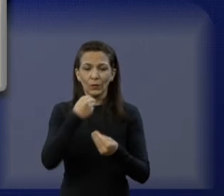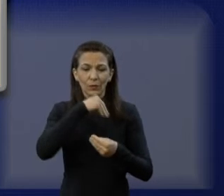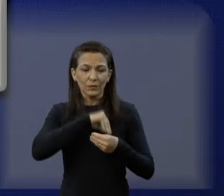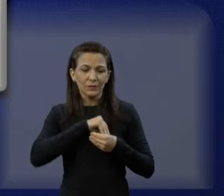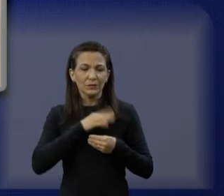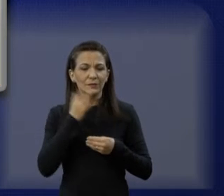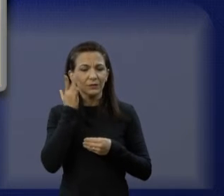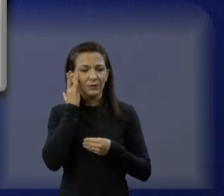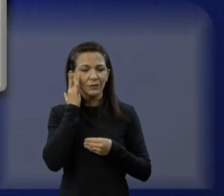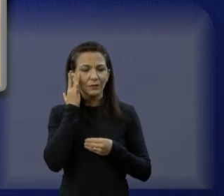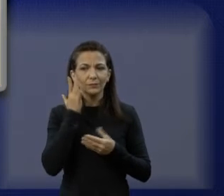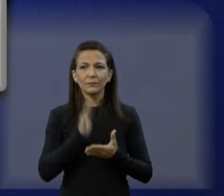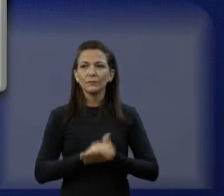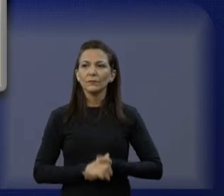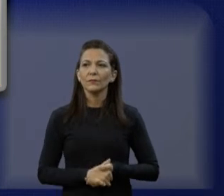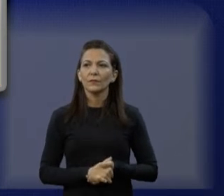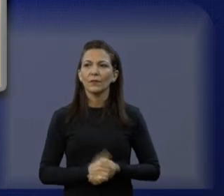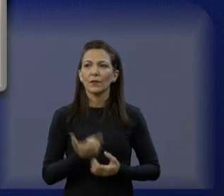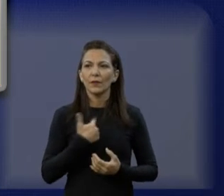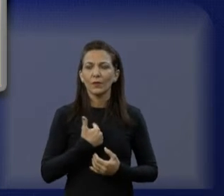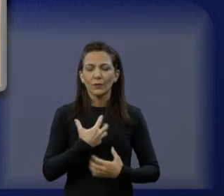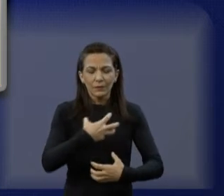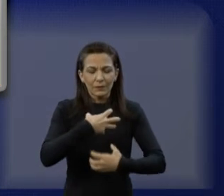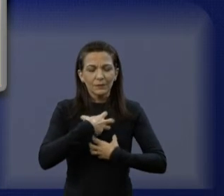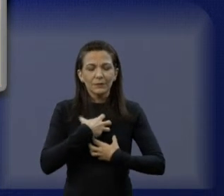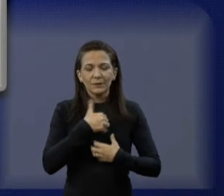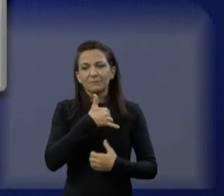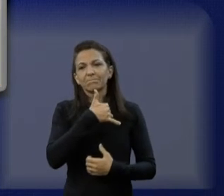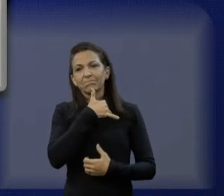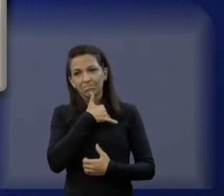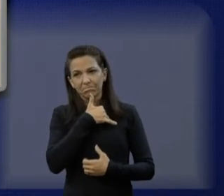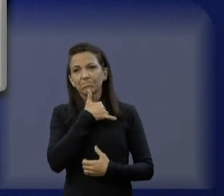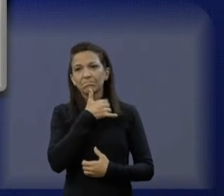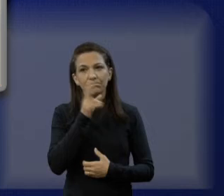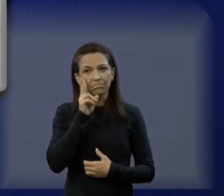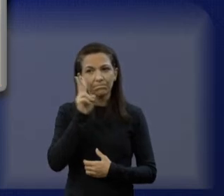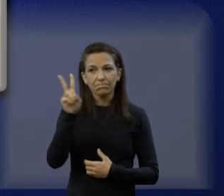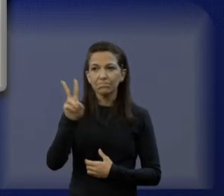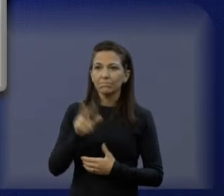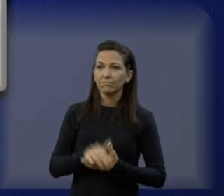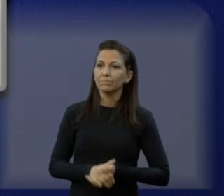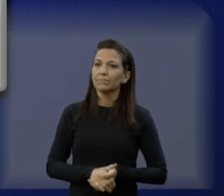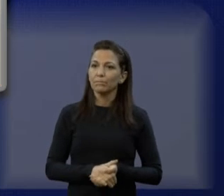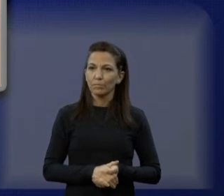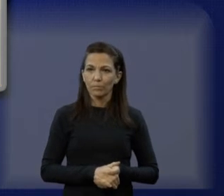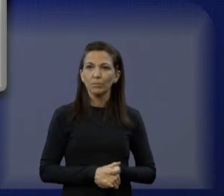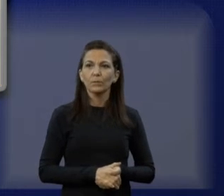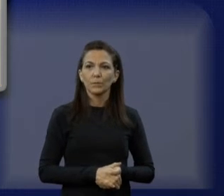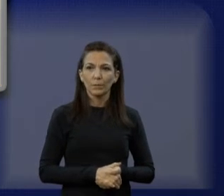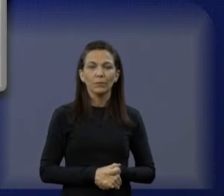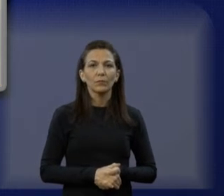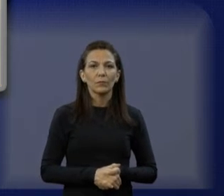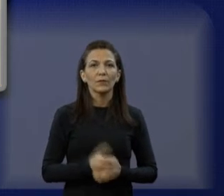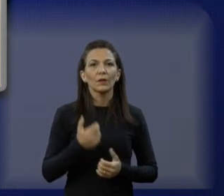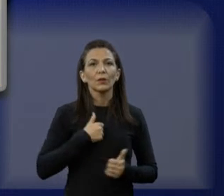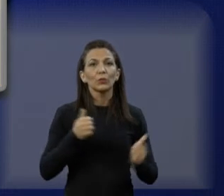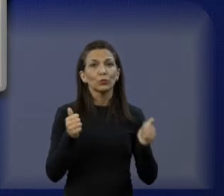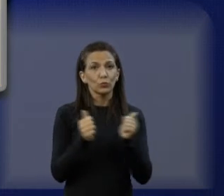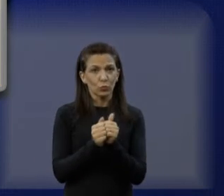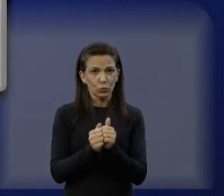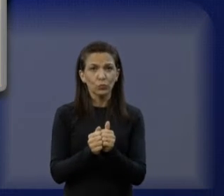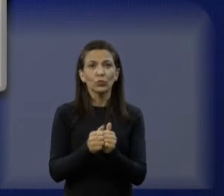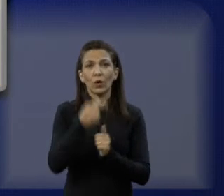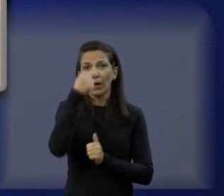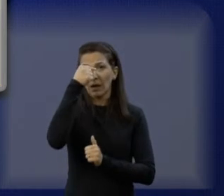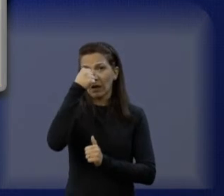do coração e eu sinto muito por essa pessoa enfim eu e o Garrido Estamos fazendo um substitutivo